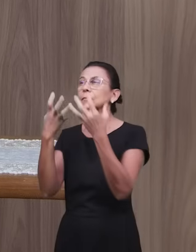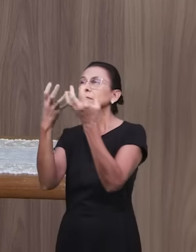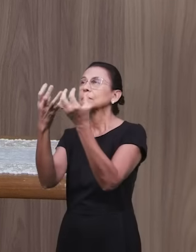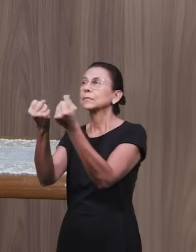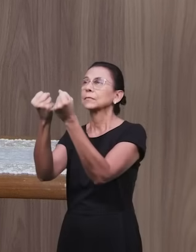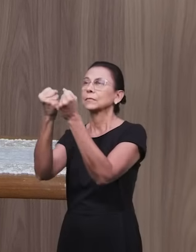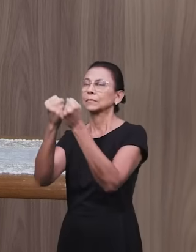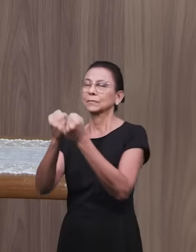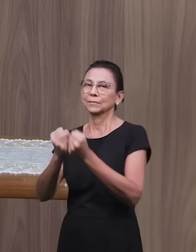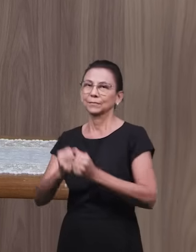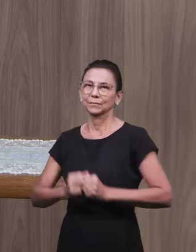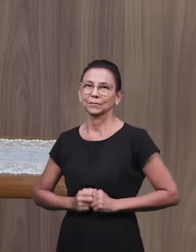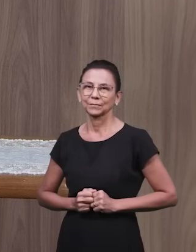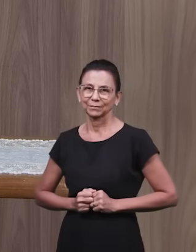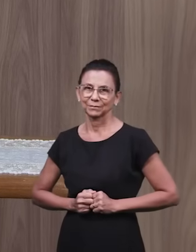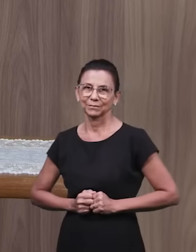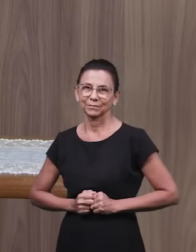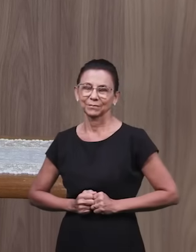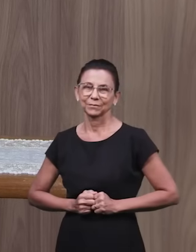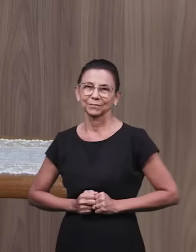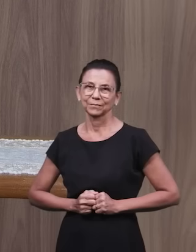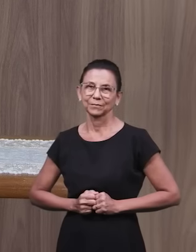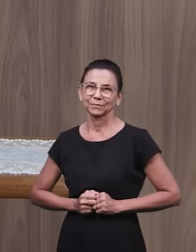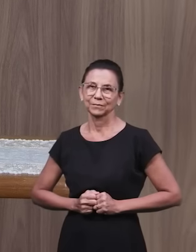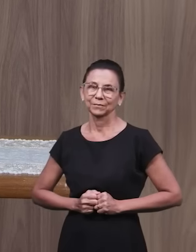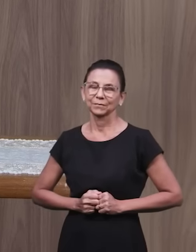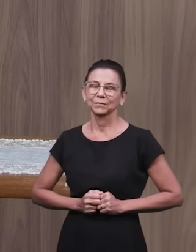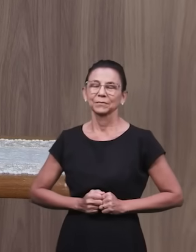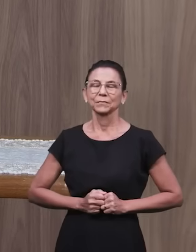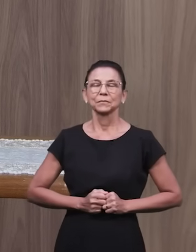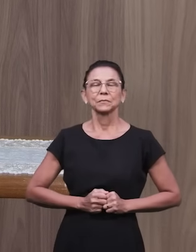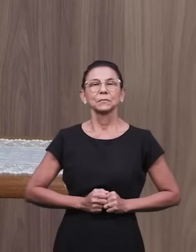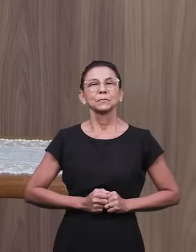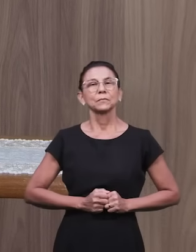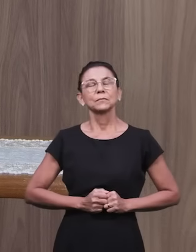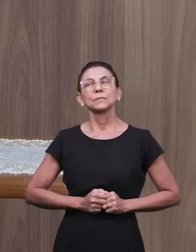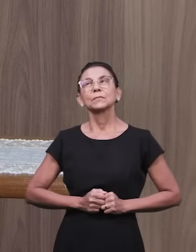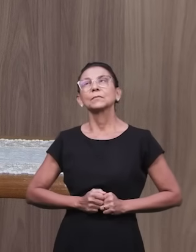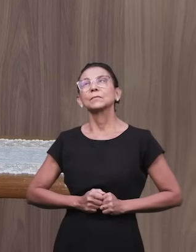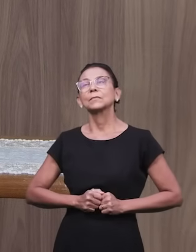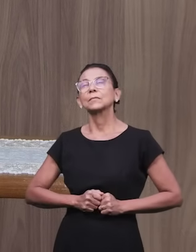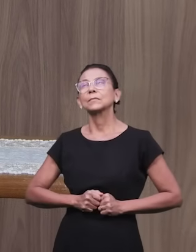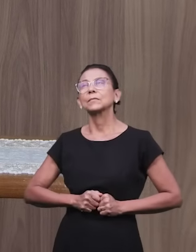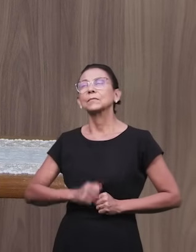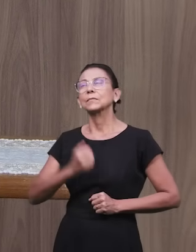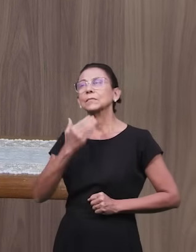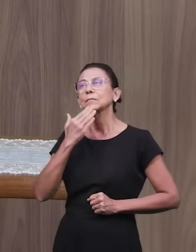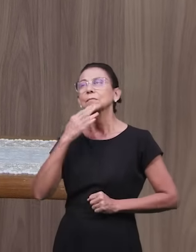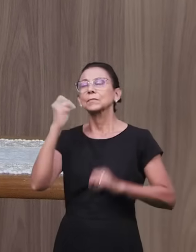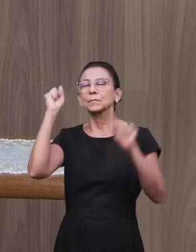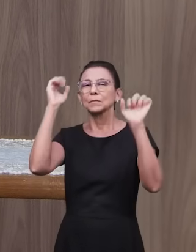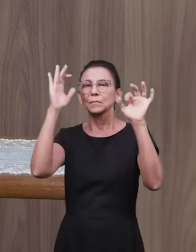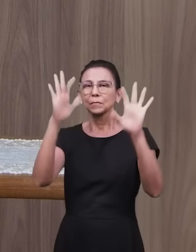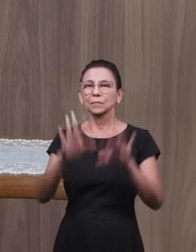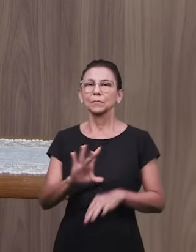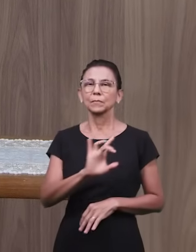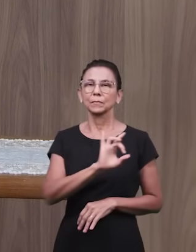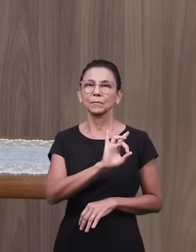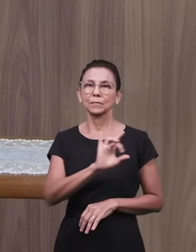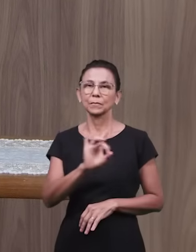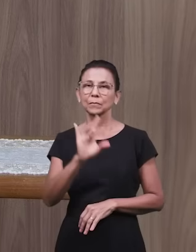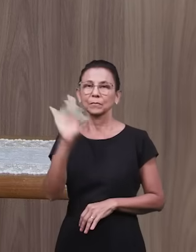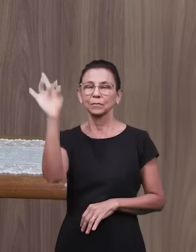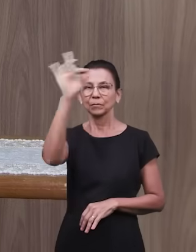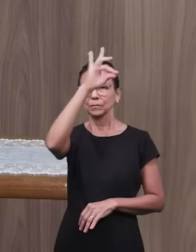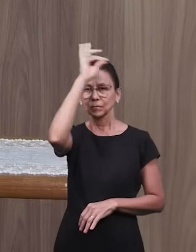esta bênção do teu Espírito Santo, esse chamado maravilhoso, possa ser preservado no coração da